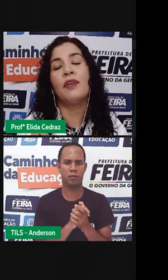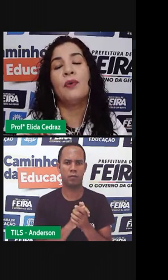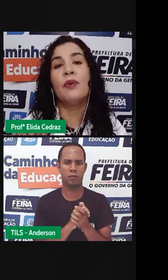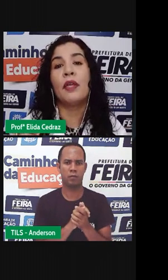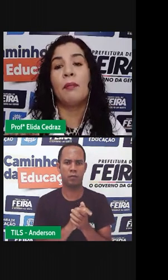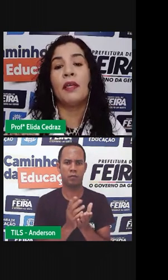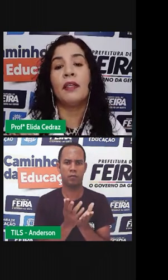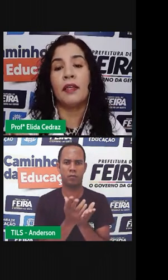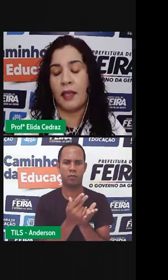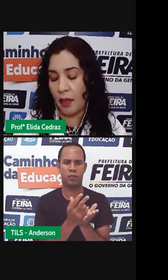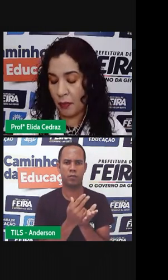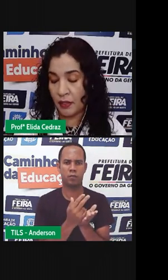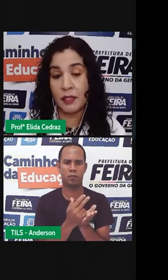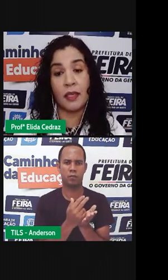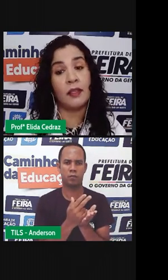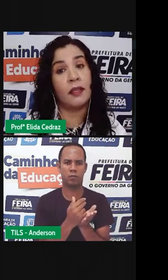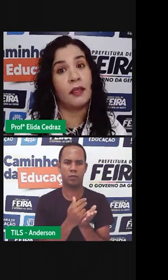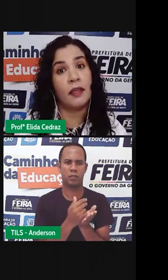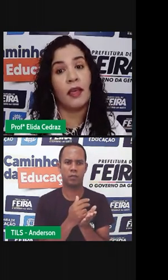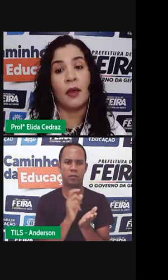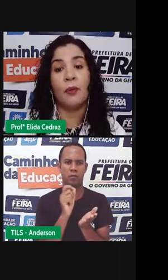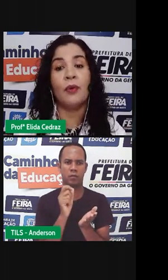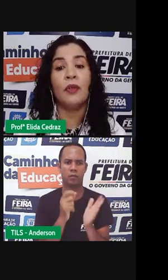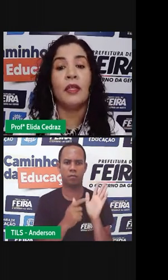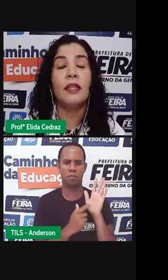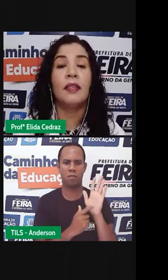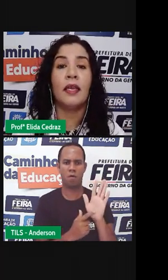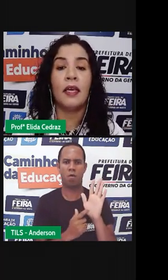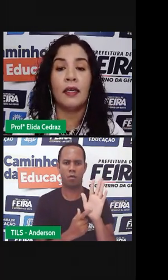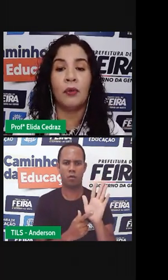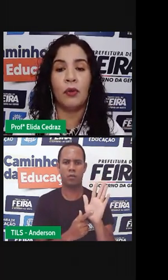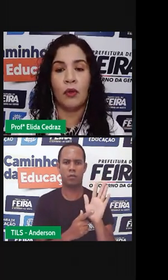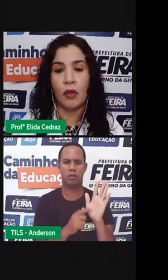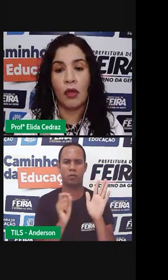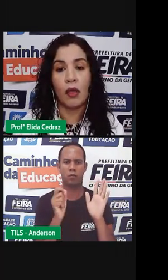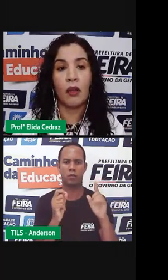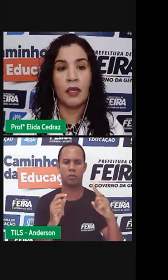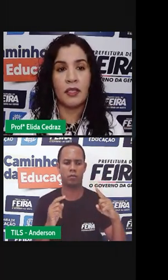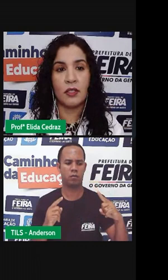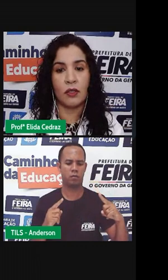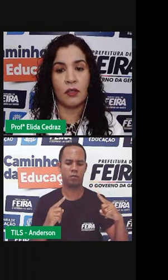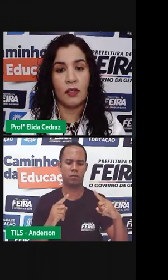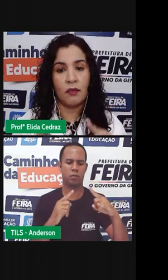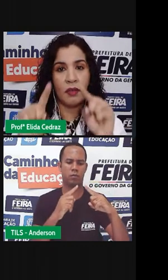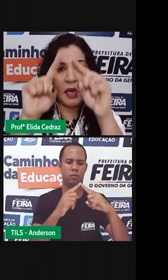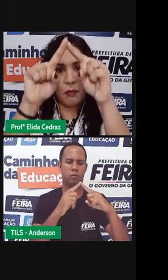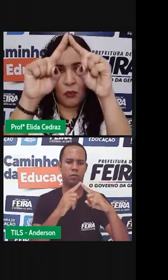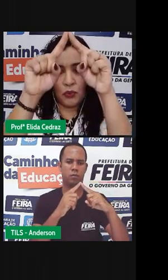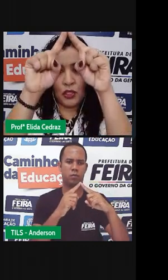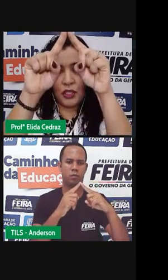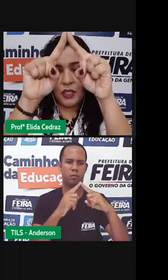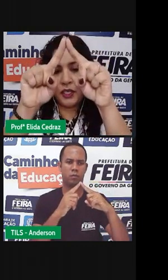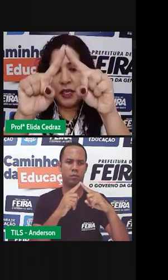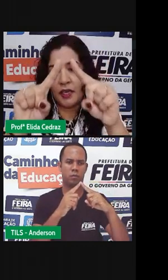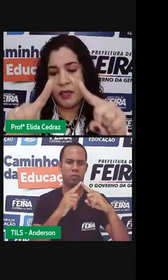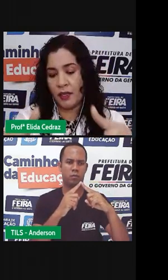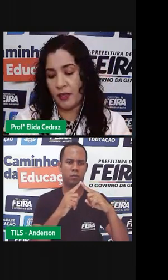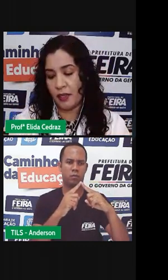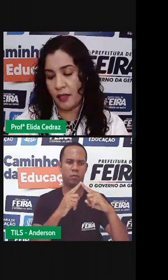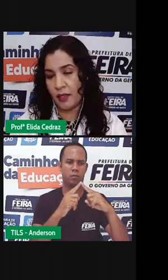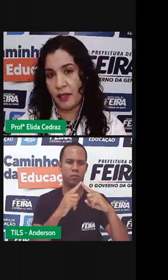A figura plana que representa é o triângulo. Olha só, tem a